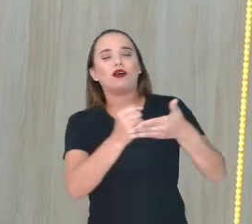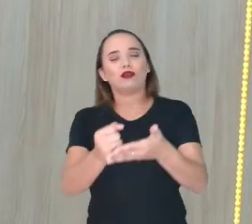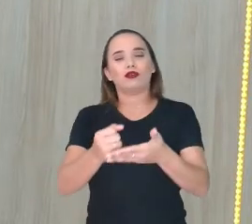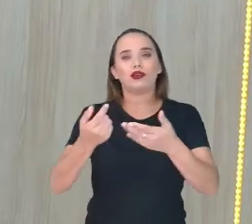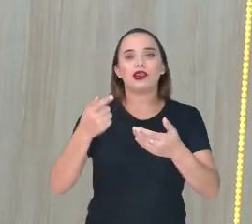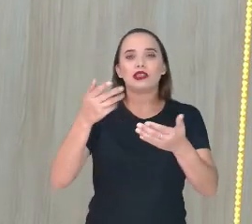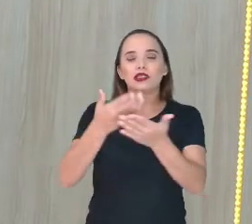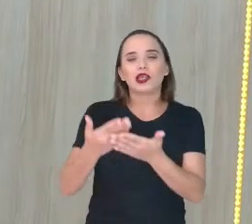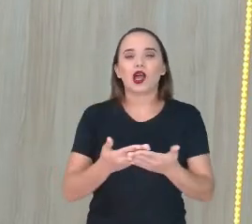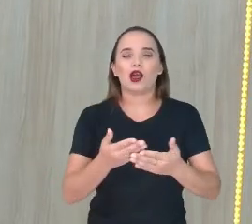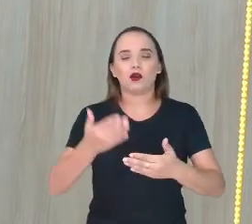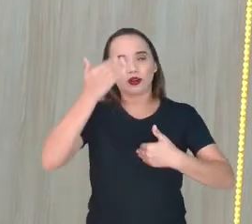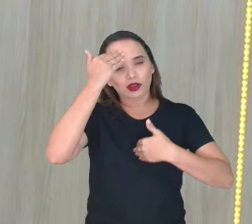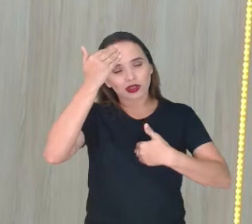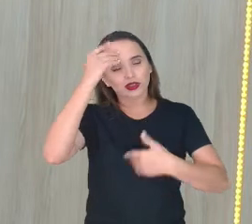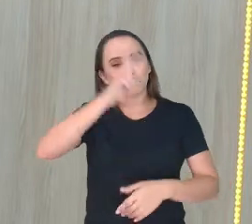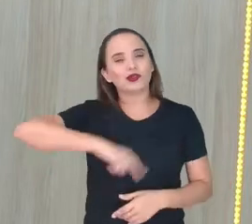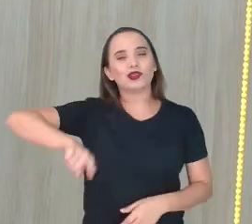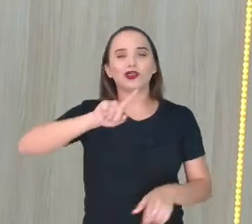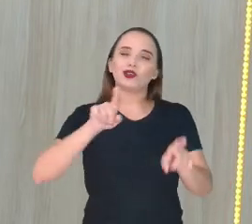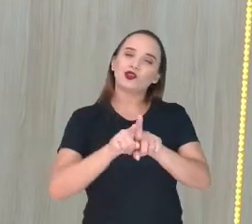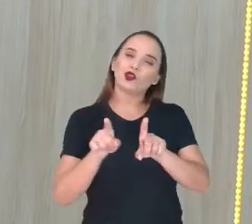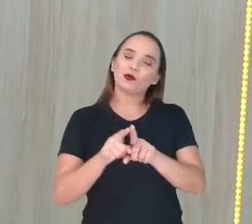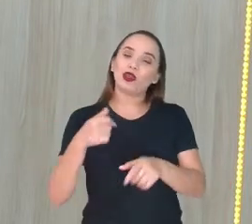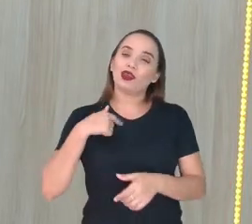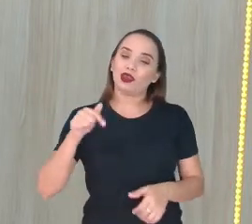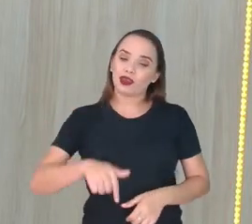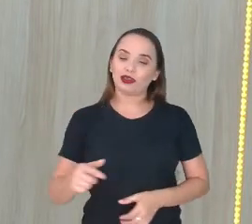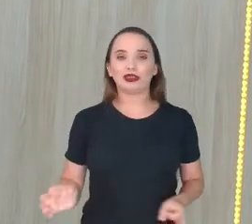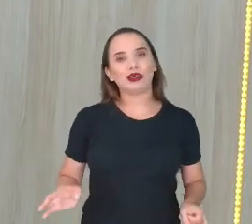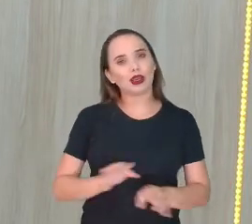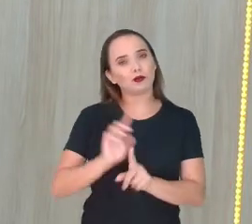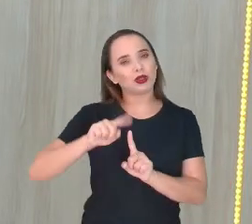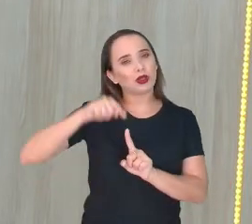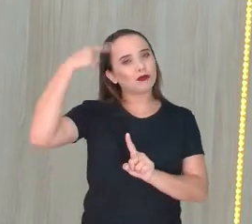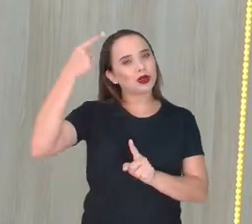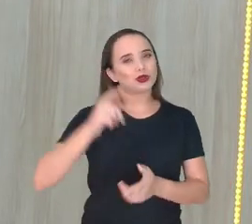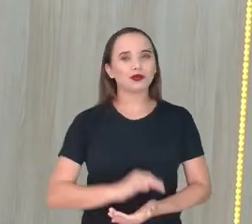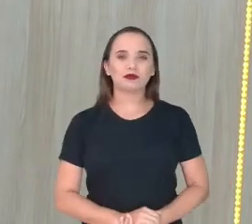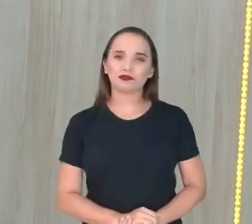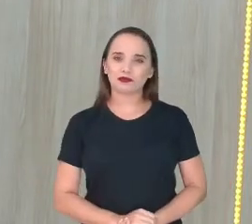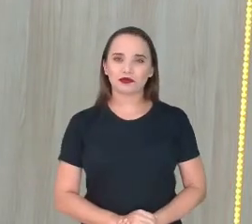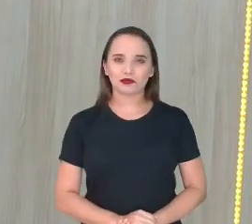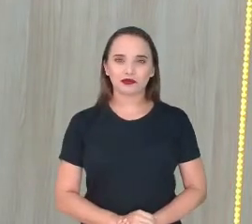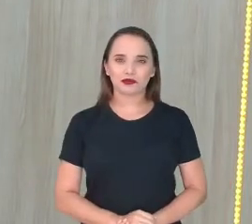e agradecer a vocês. E é isso, gente. Eu vou ficar por aqui e até a próxima.